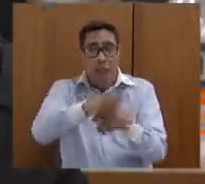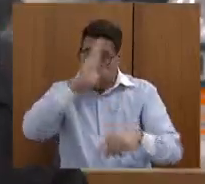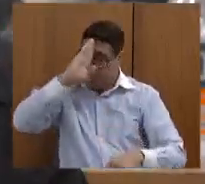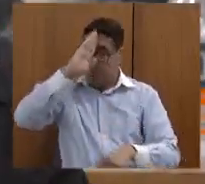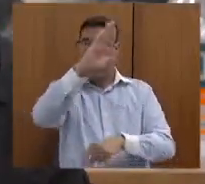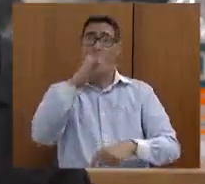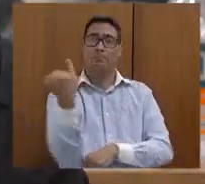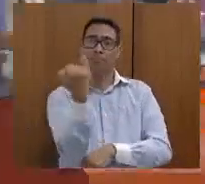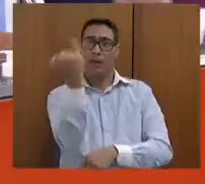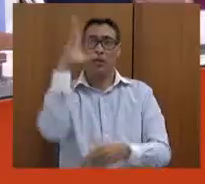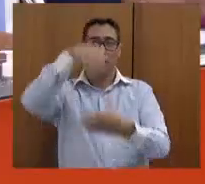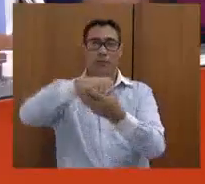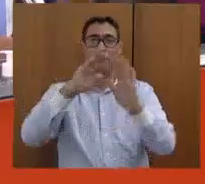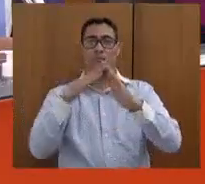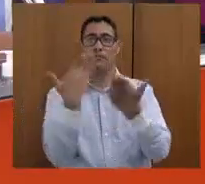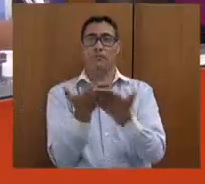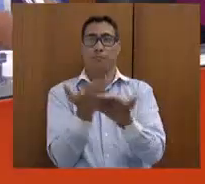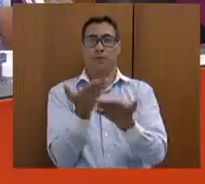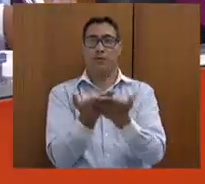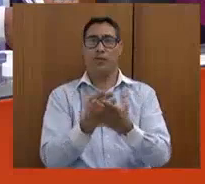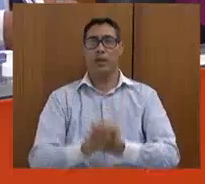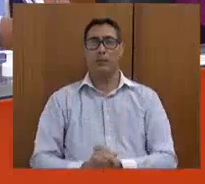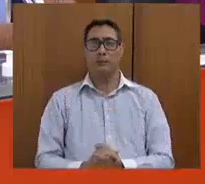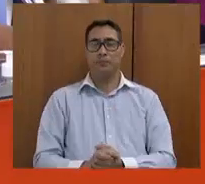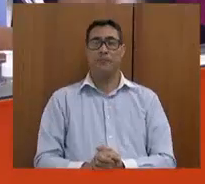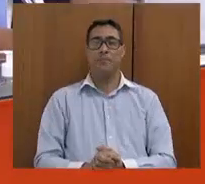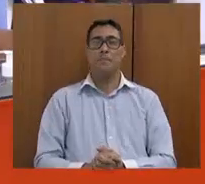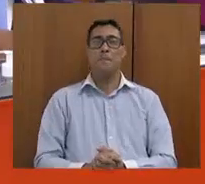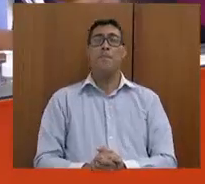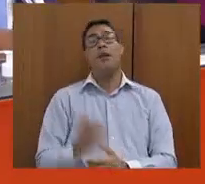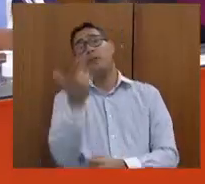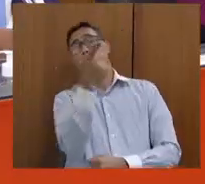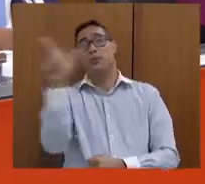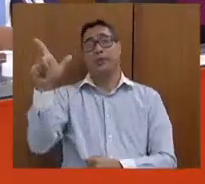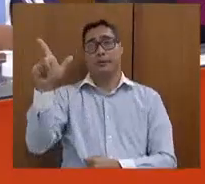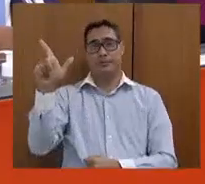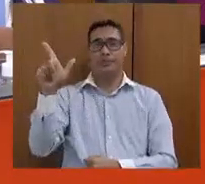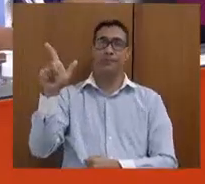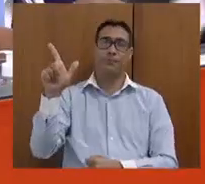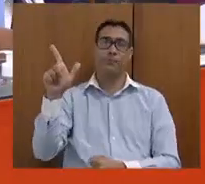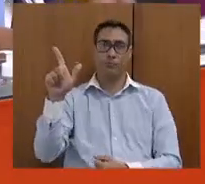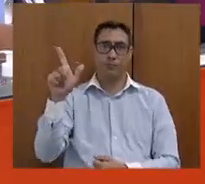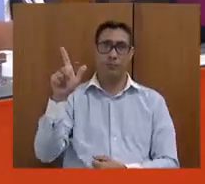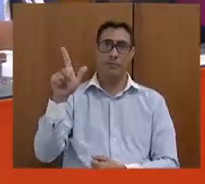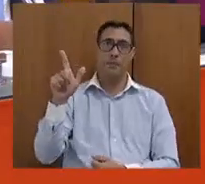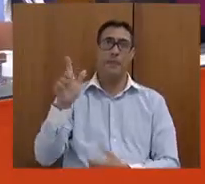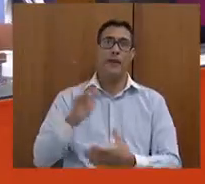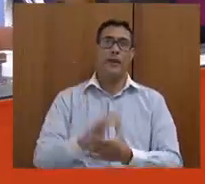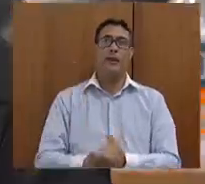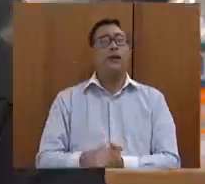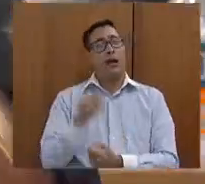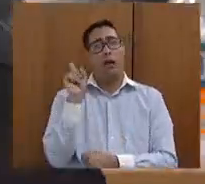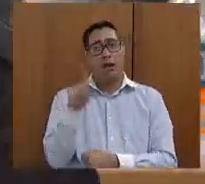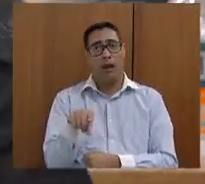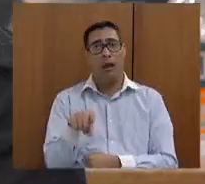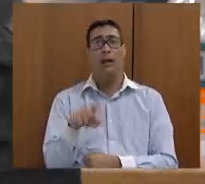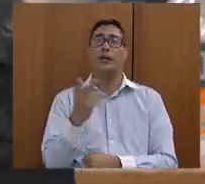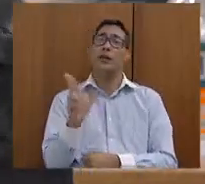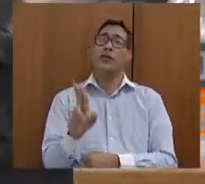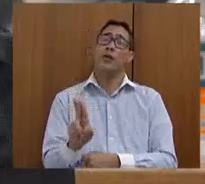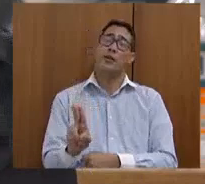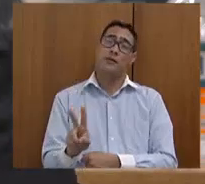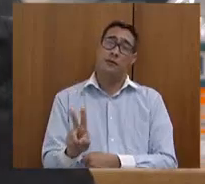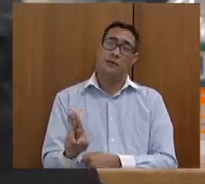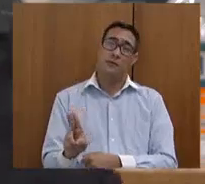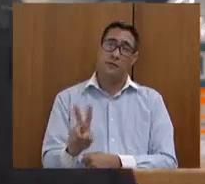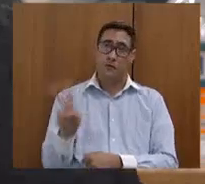demandas de cada uma das escolas a outra questão né É sobre valorização